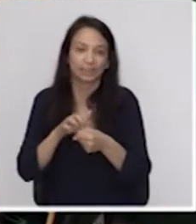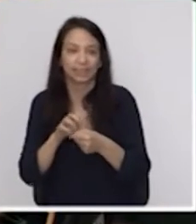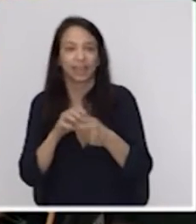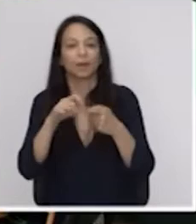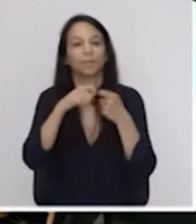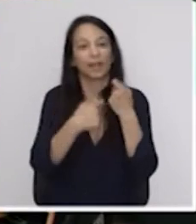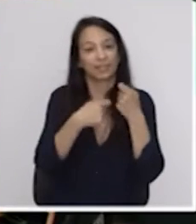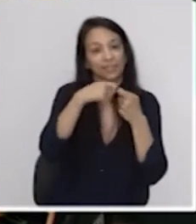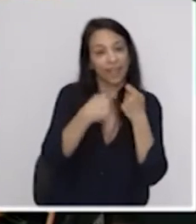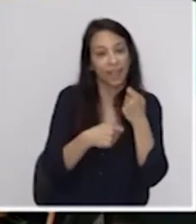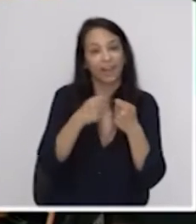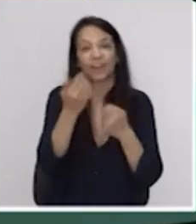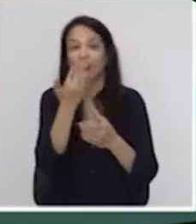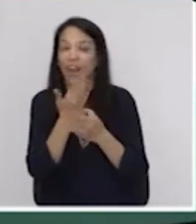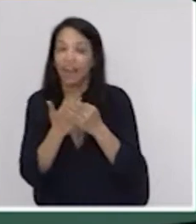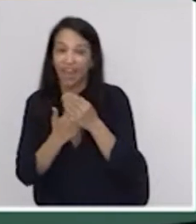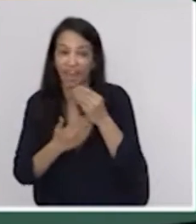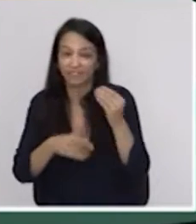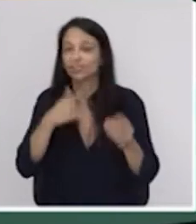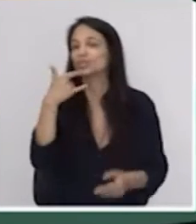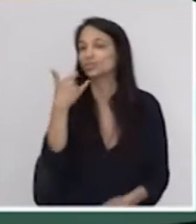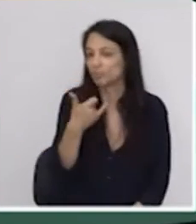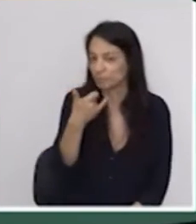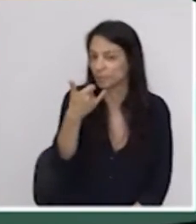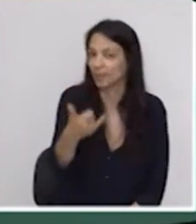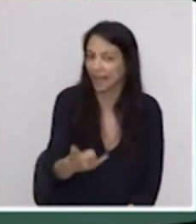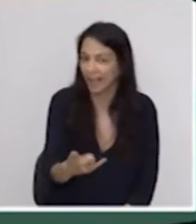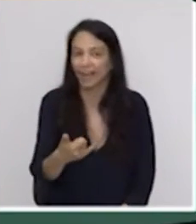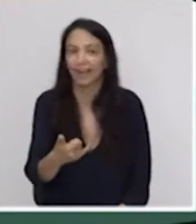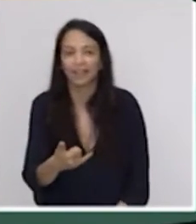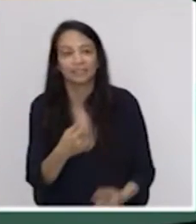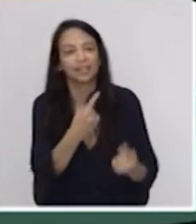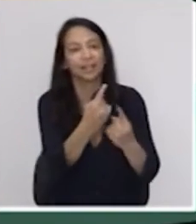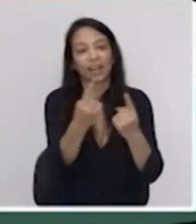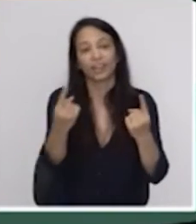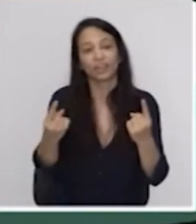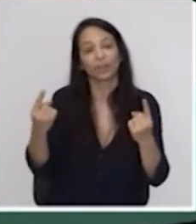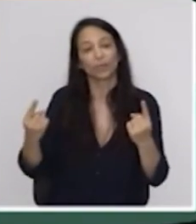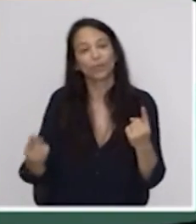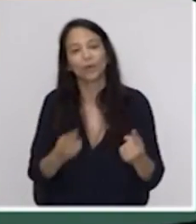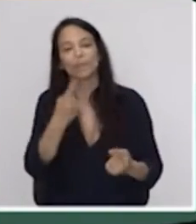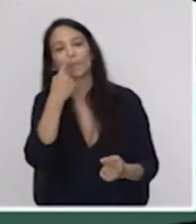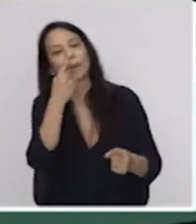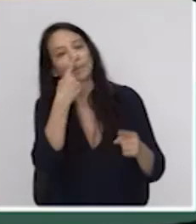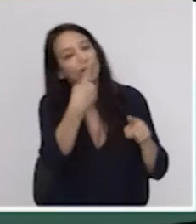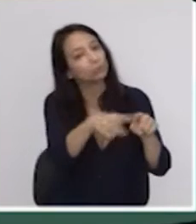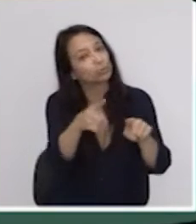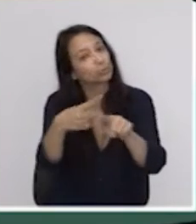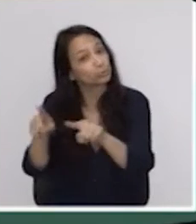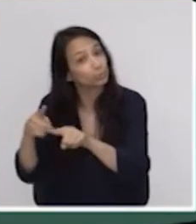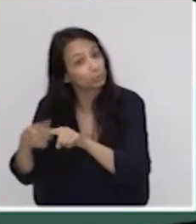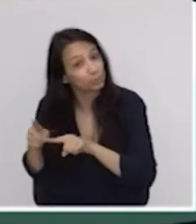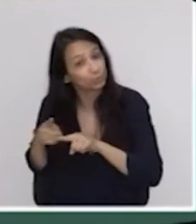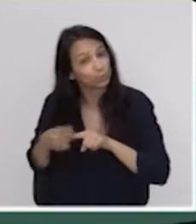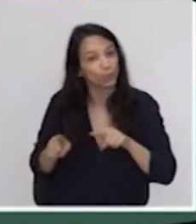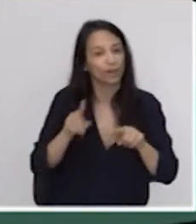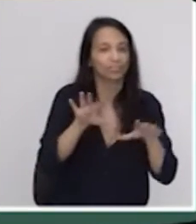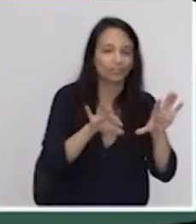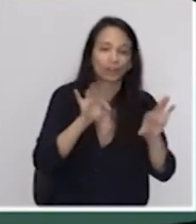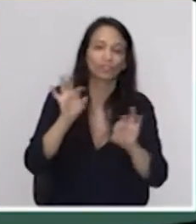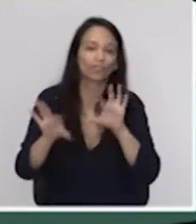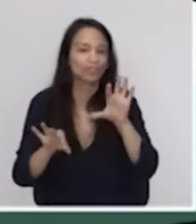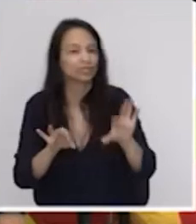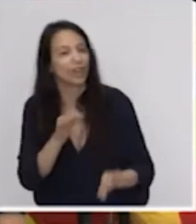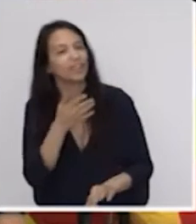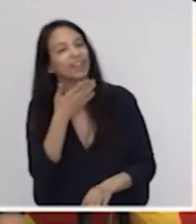lanche e também à sobremesa. Cada um tem seu capricho, escolhendo frutas belas.